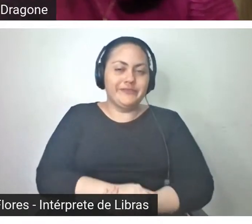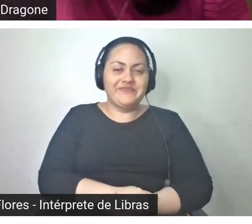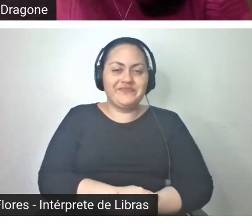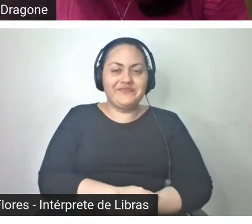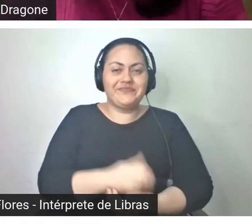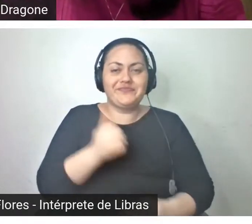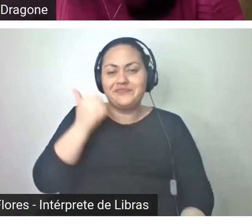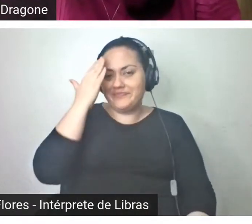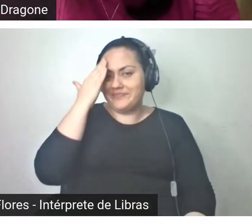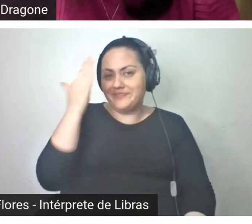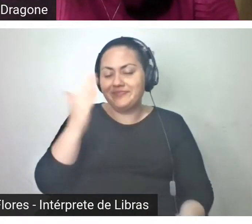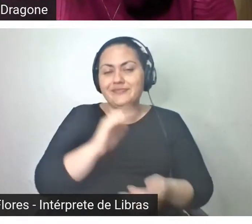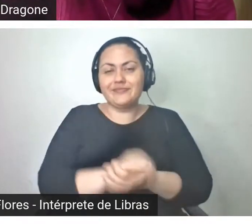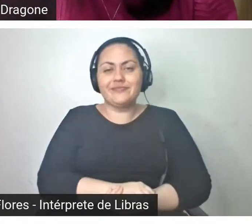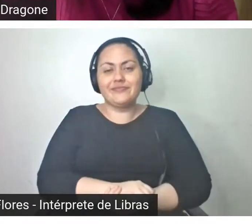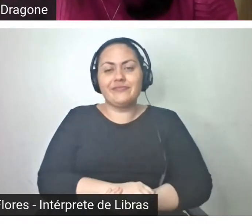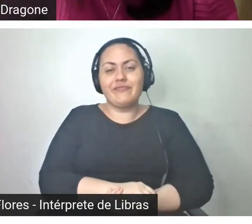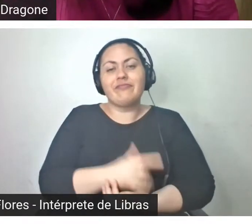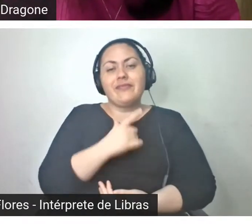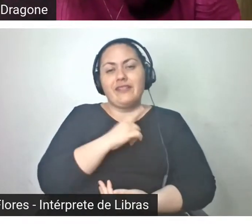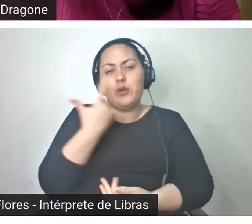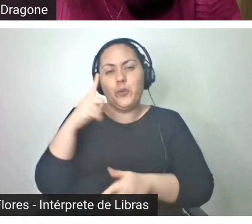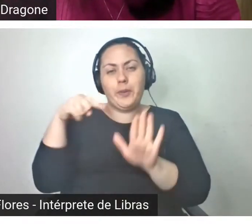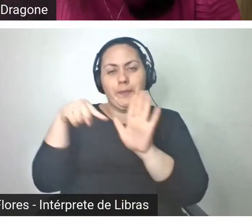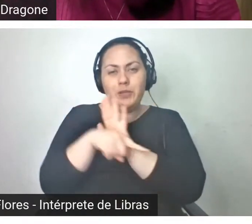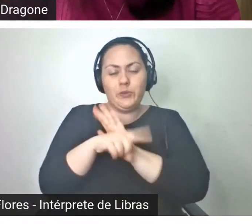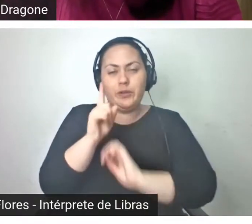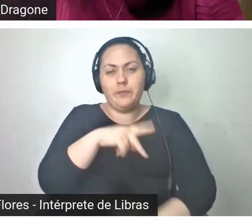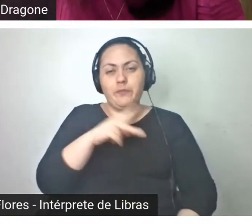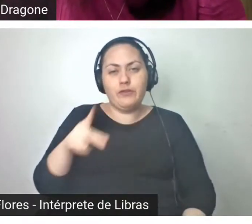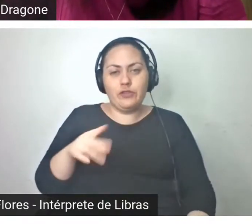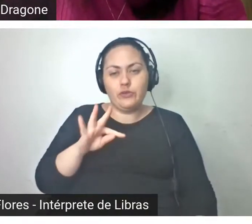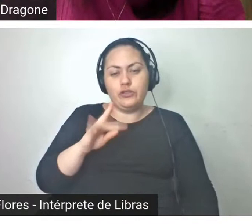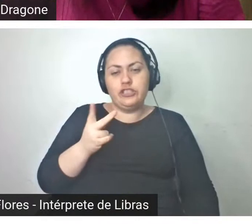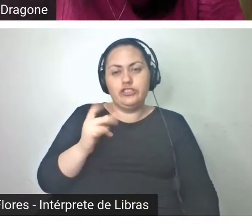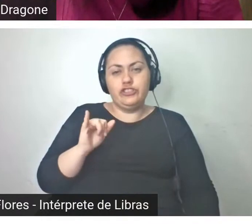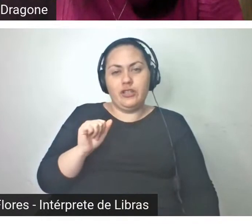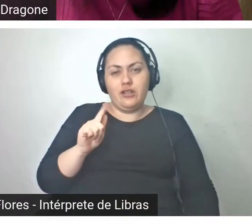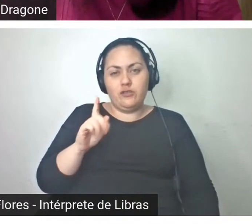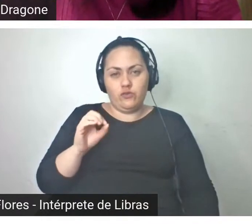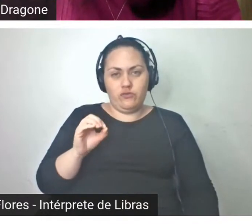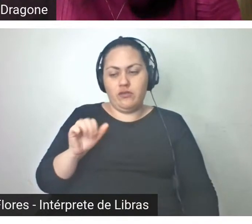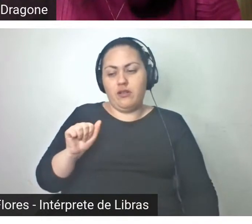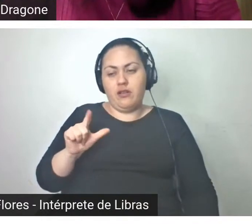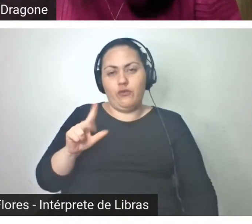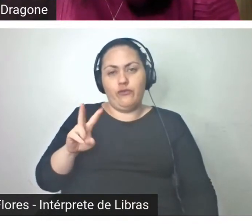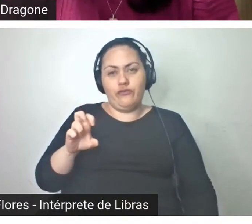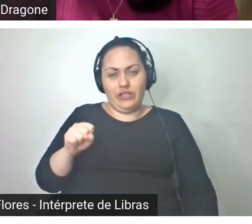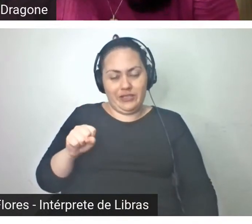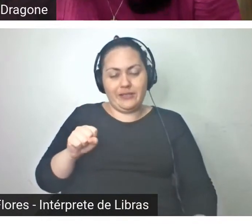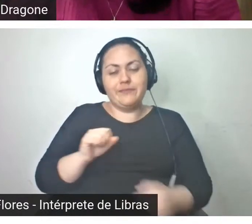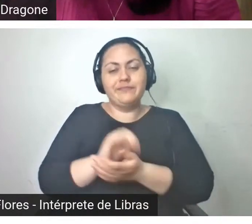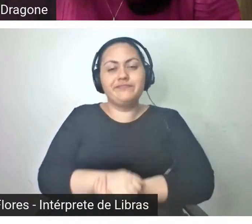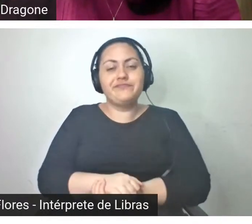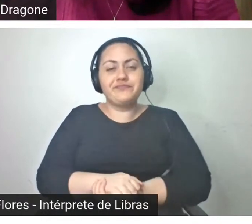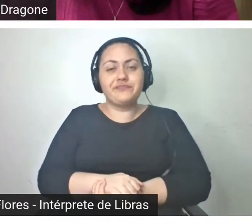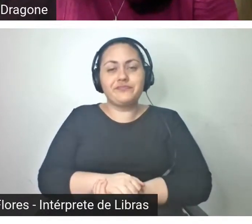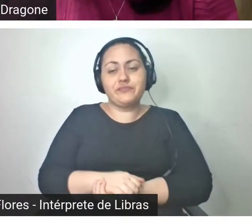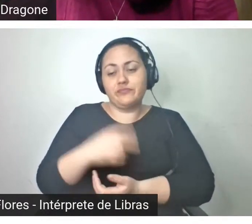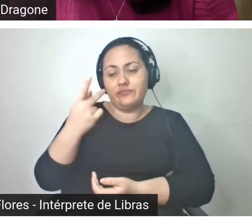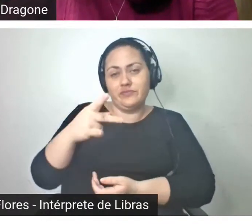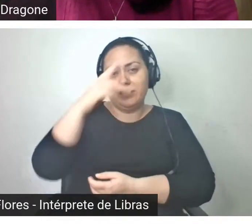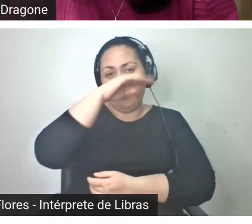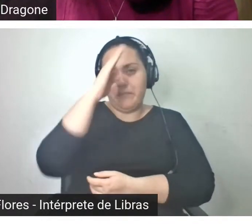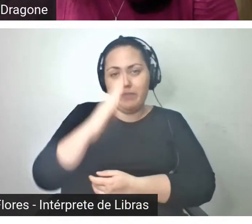Obrigada. Temos uma questão aqui do professor Thiago Alves. No Brasil, as escolas públicas, em